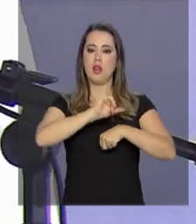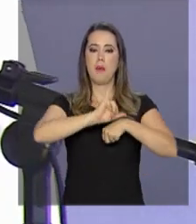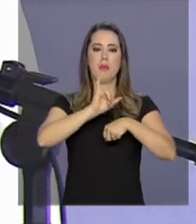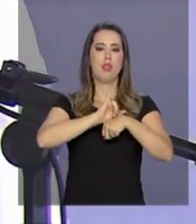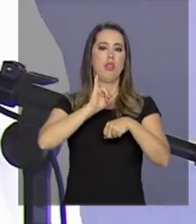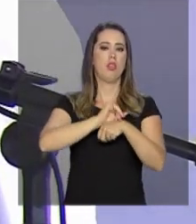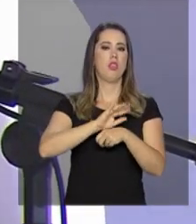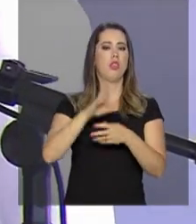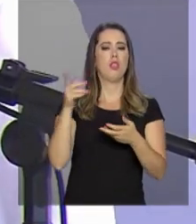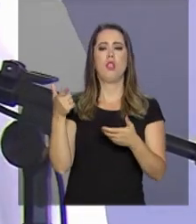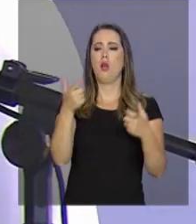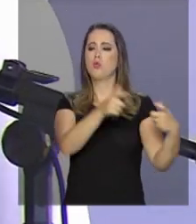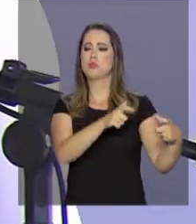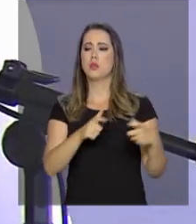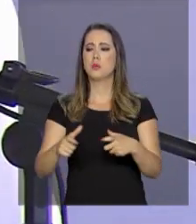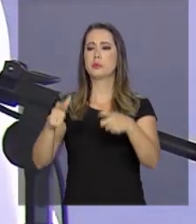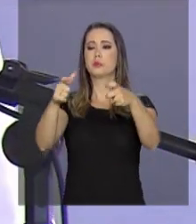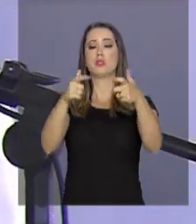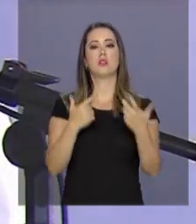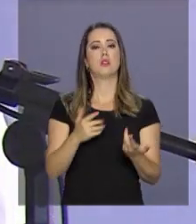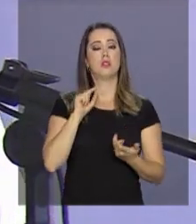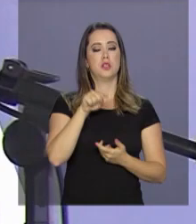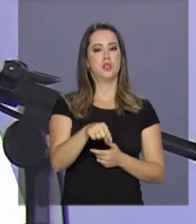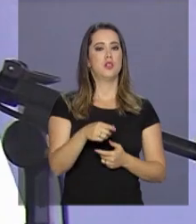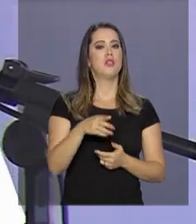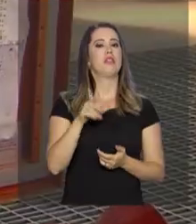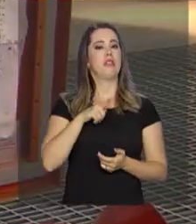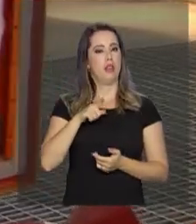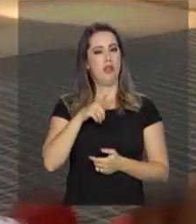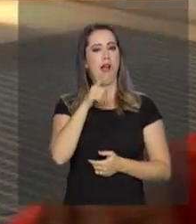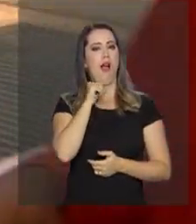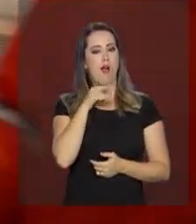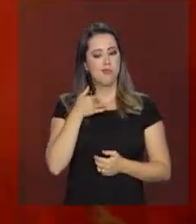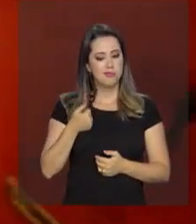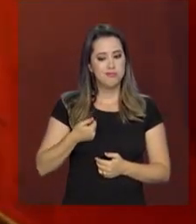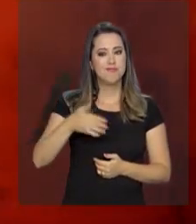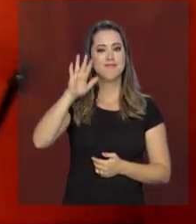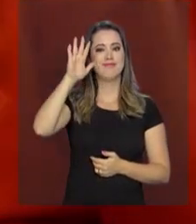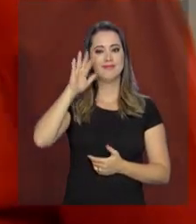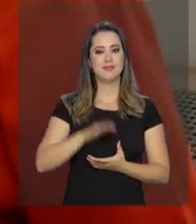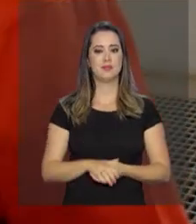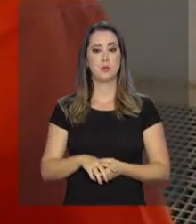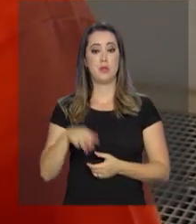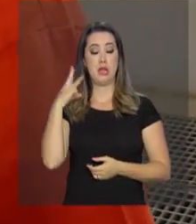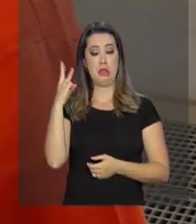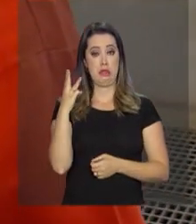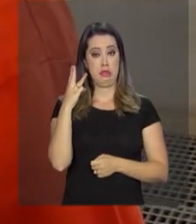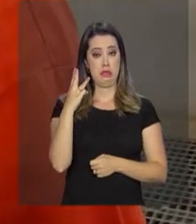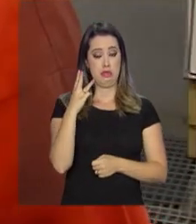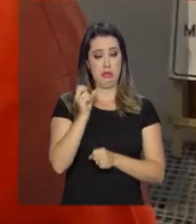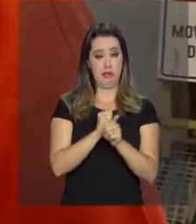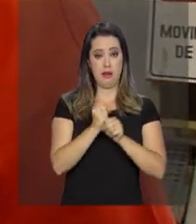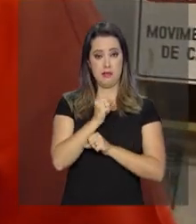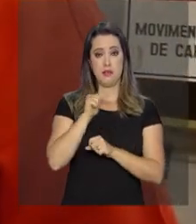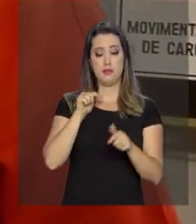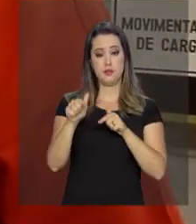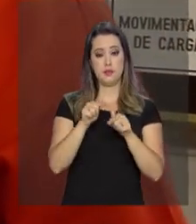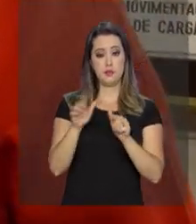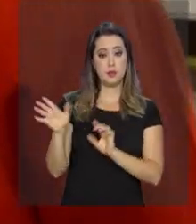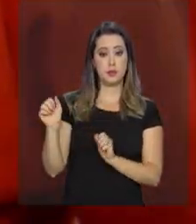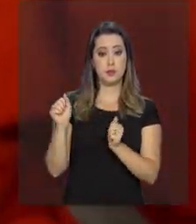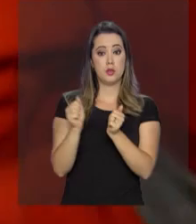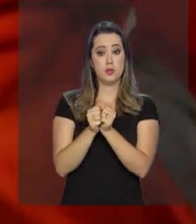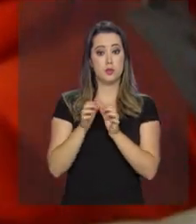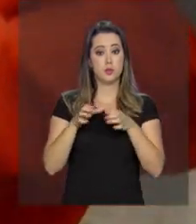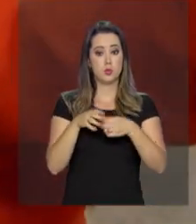grande e outras tantas localidades não terão mais falta d'água há três anos matthews ajuda a tornar realidade o projeto de integração do rio